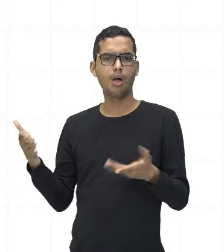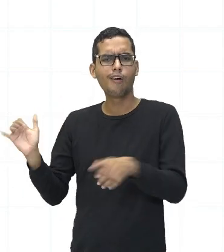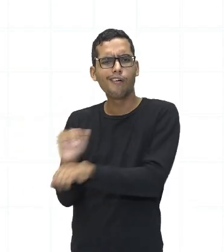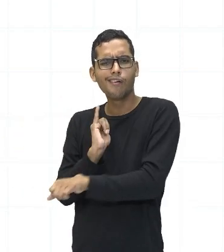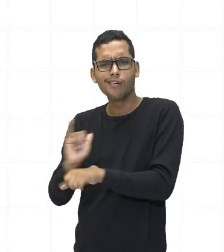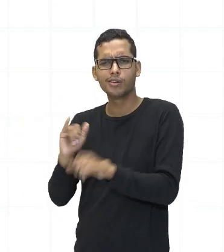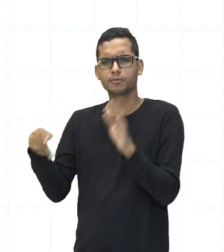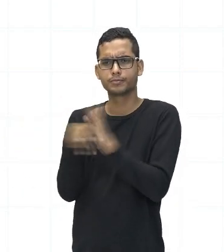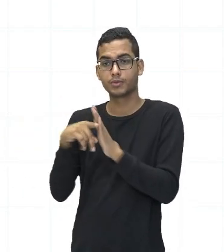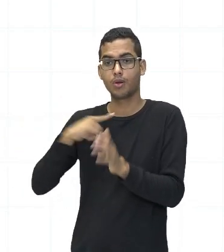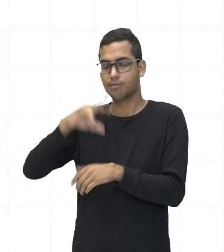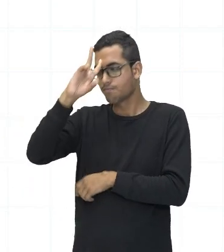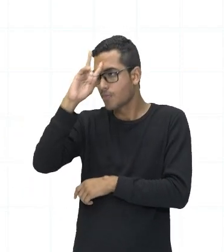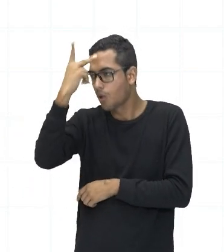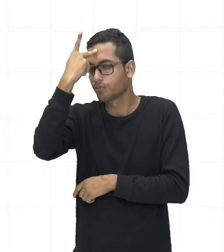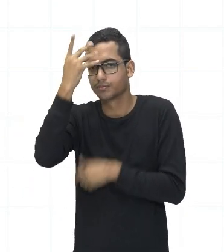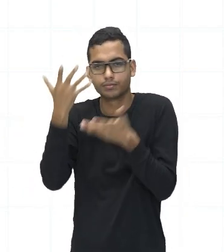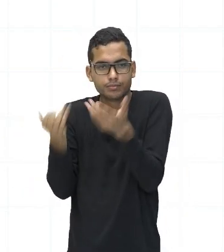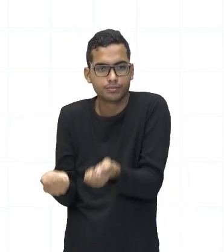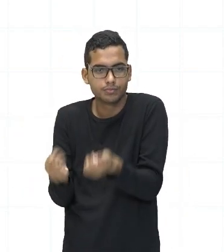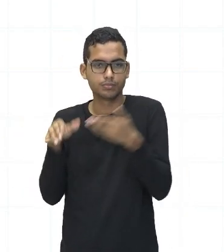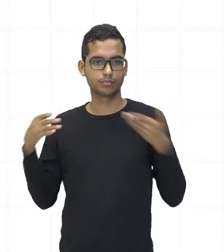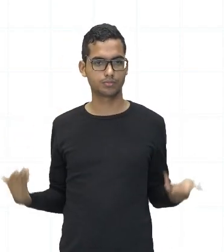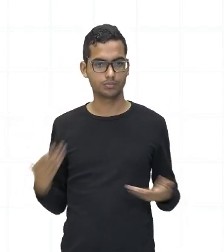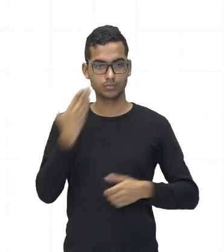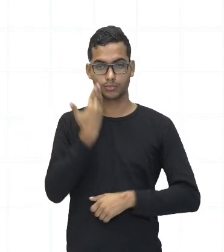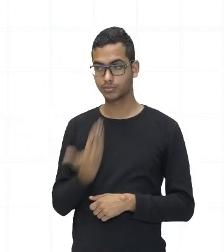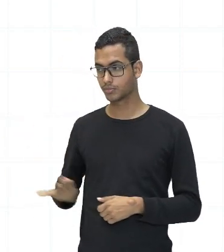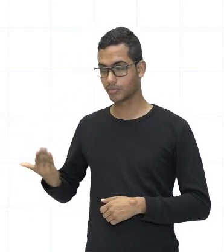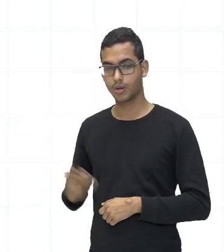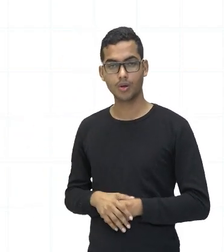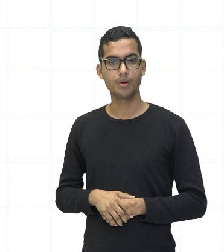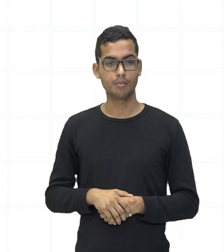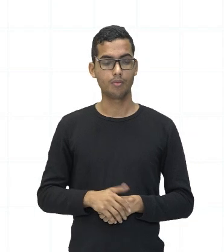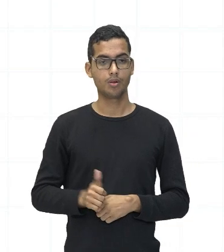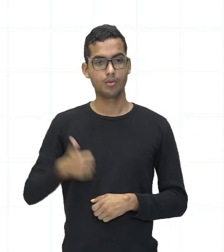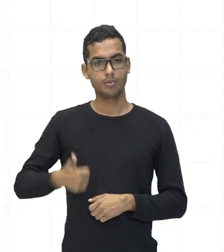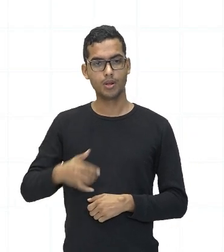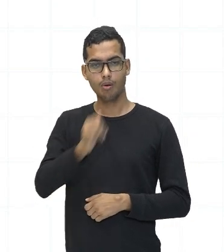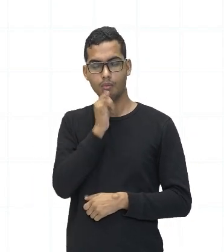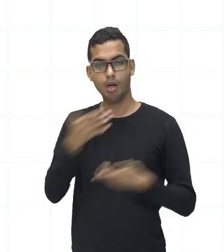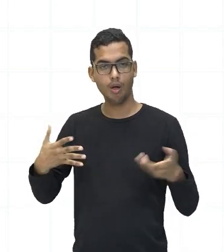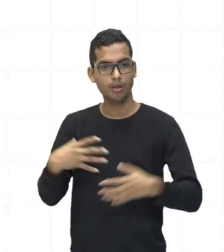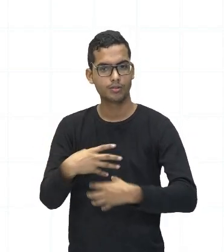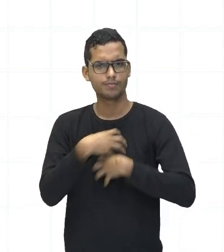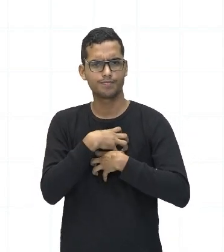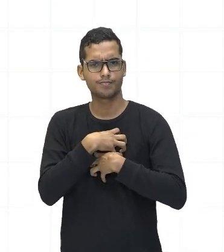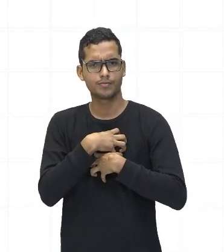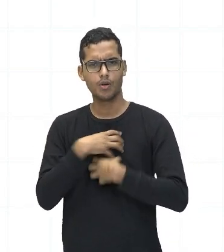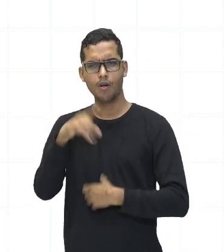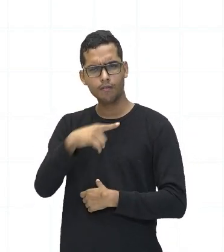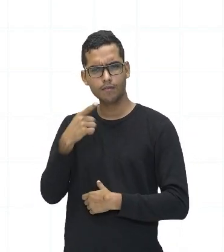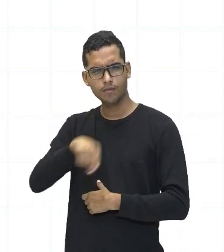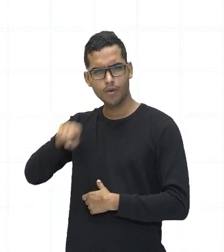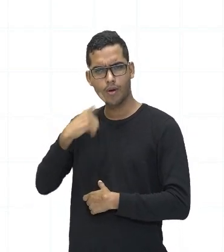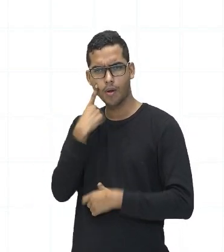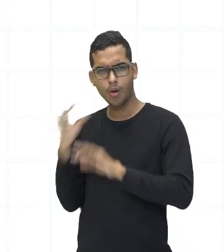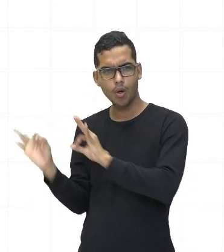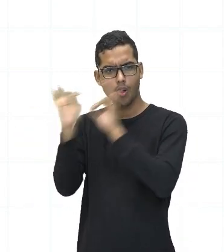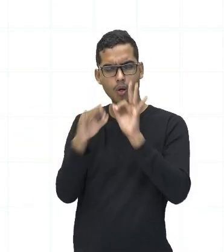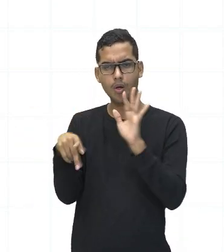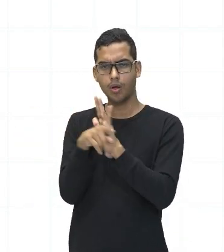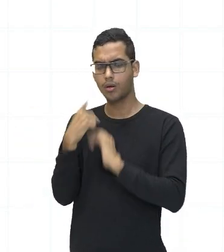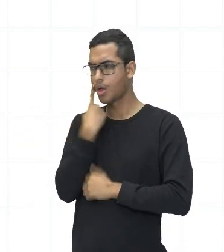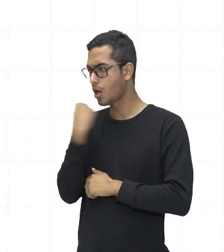de convencimento? No primeiro foi o exemplo, aqui é a sensibilização. Vocês viram que não tem ali a descrição de